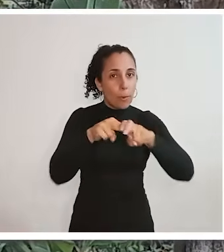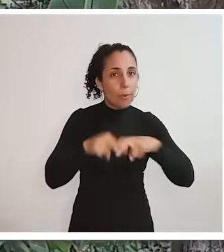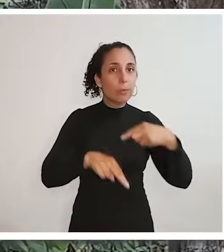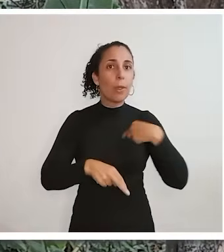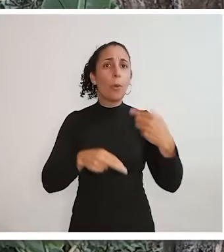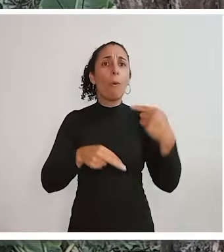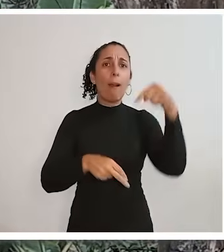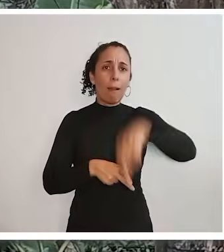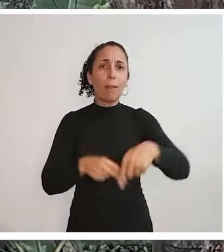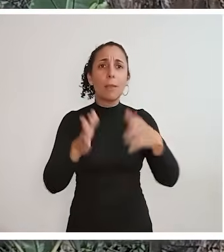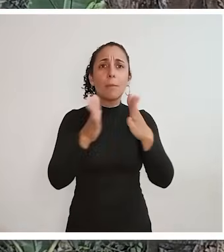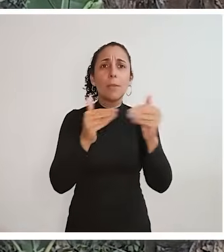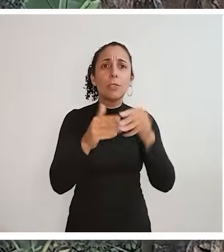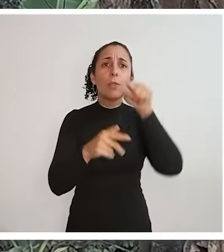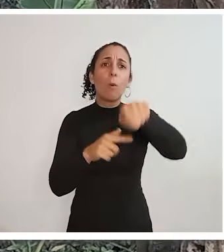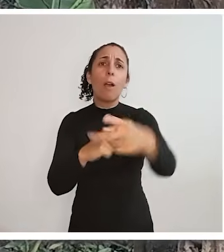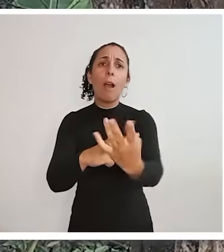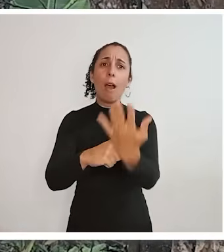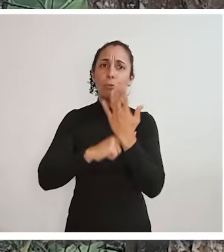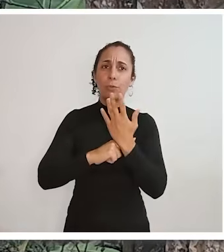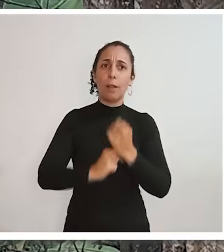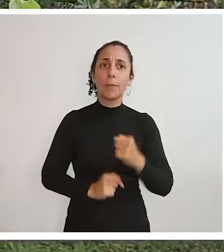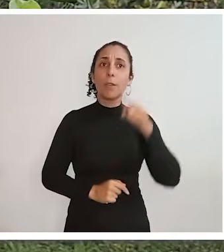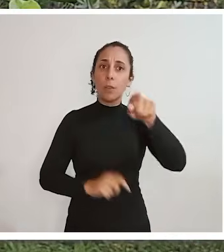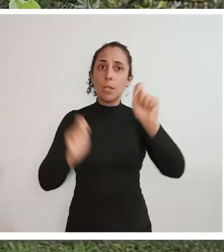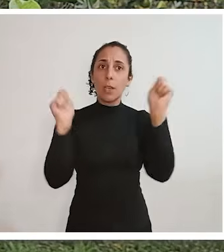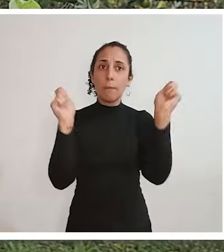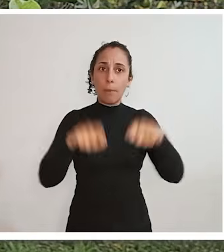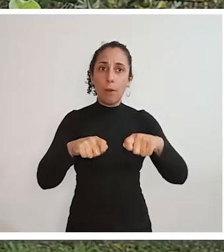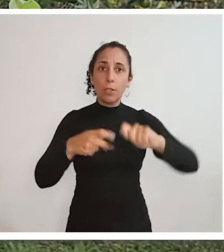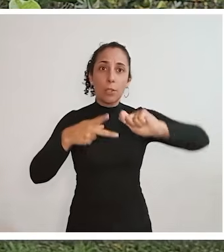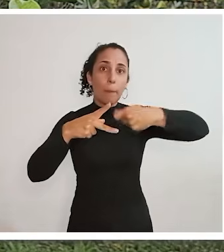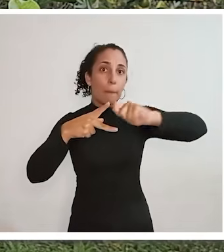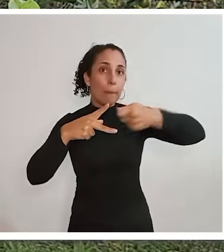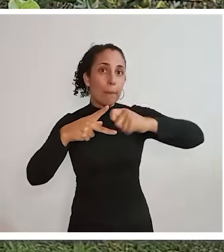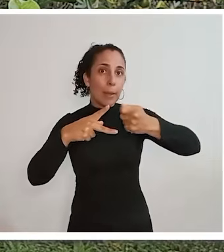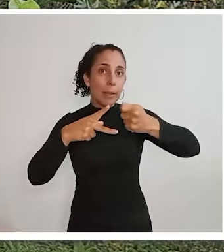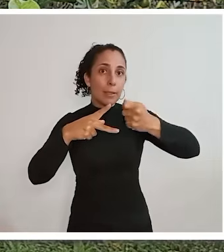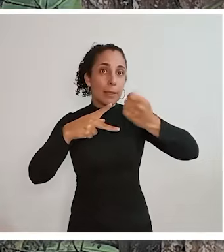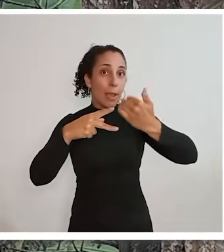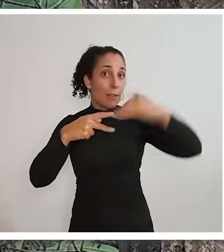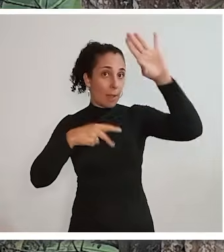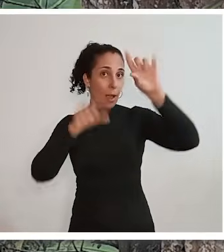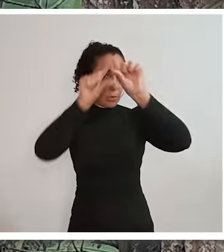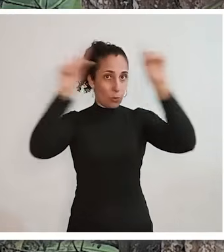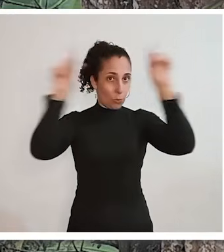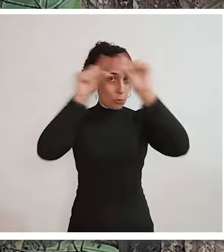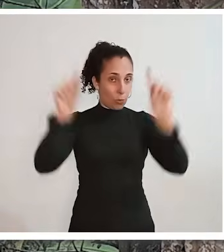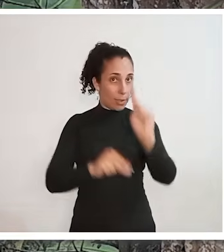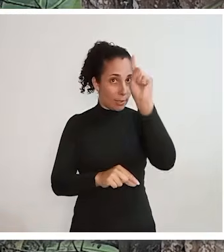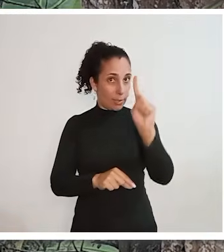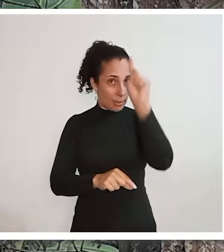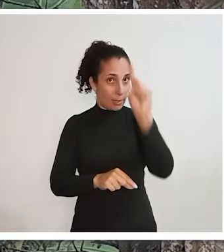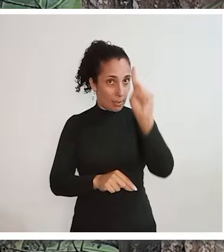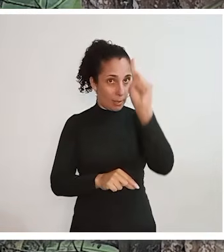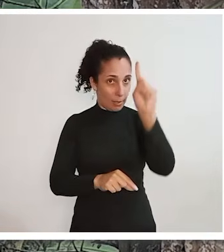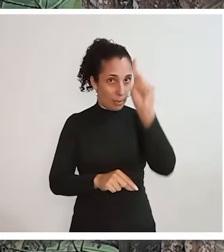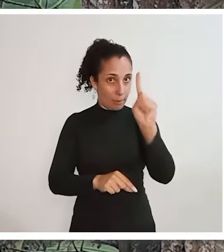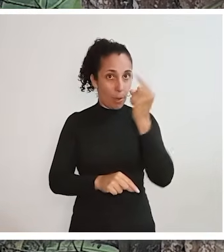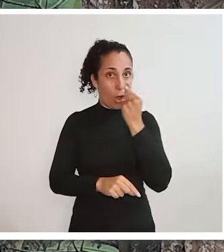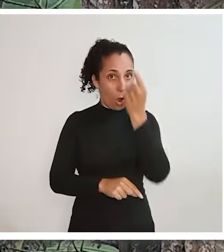recursos financeiros. Por isso nós viemos aqui pedir o seu apoio. Você pode doar qualquer quantia para o Pix